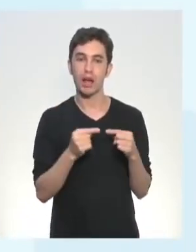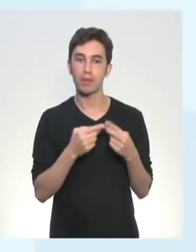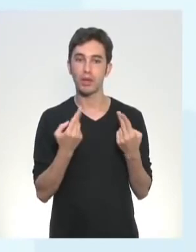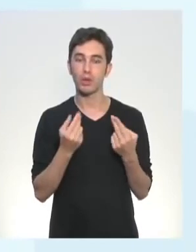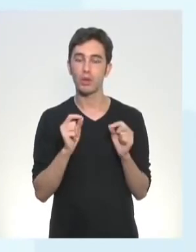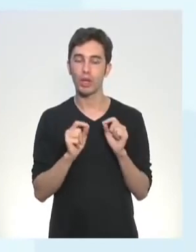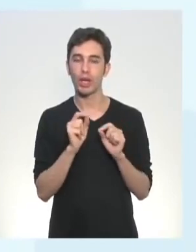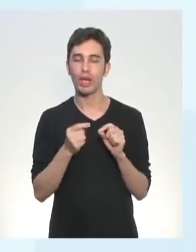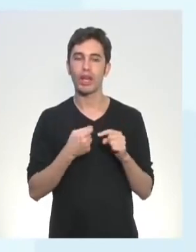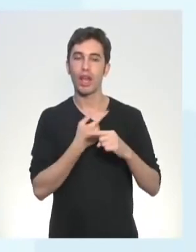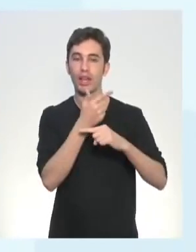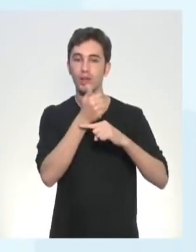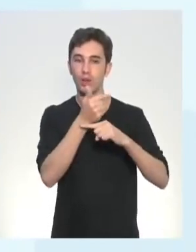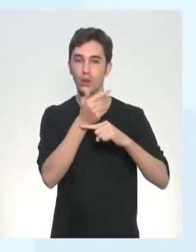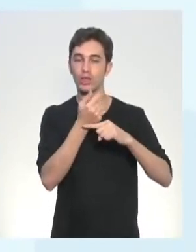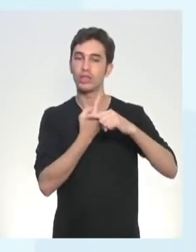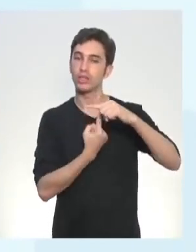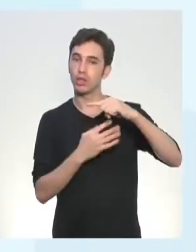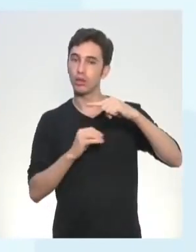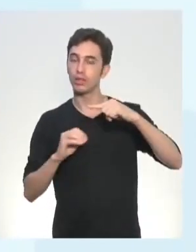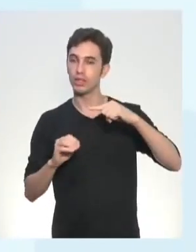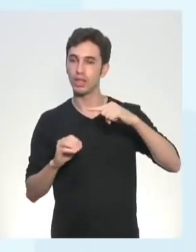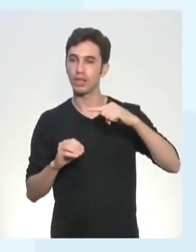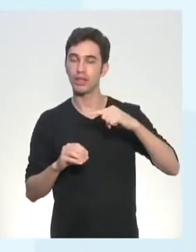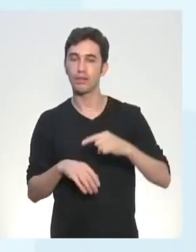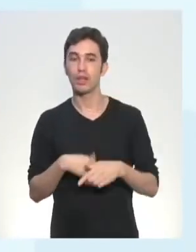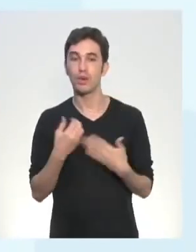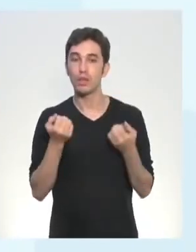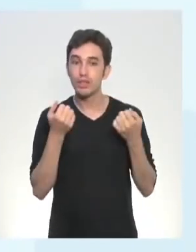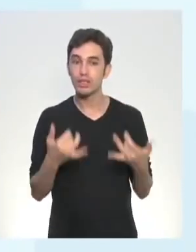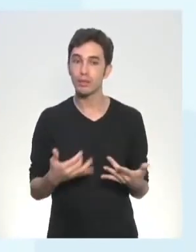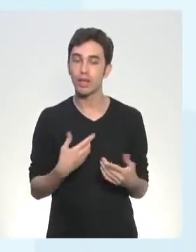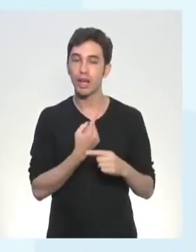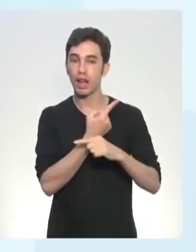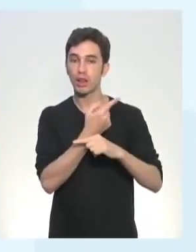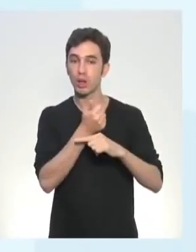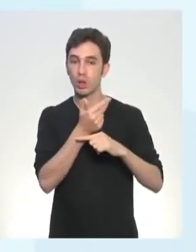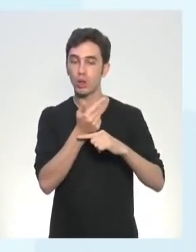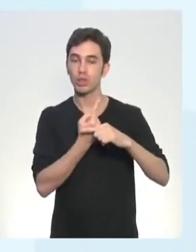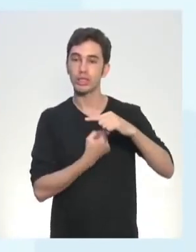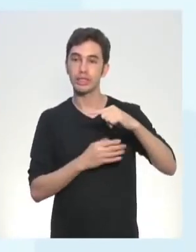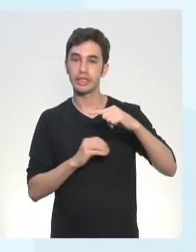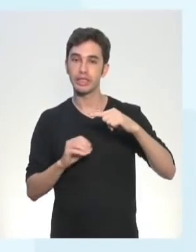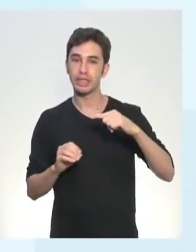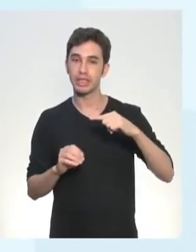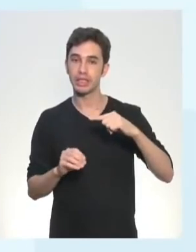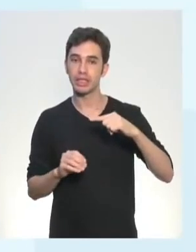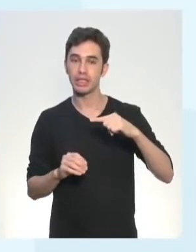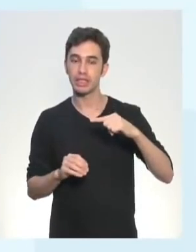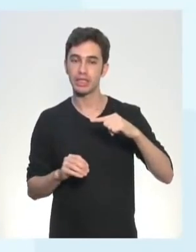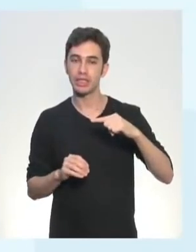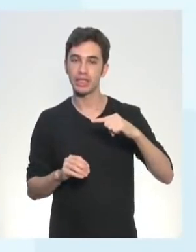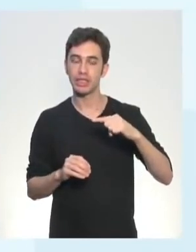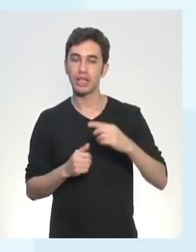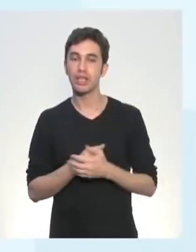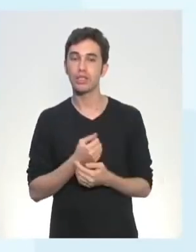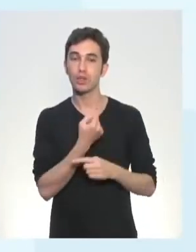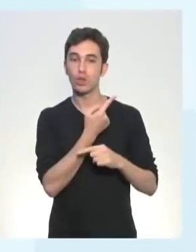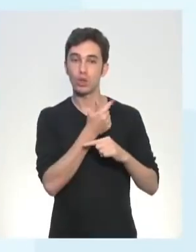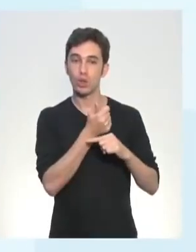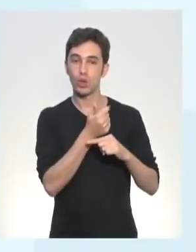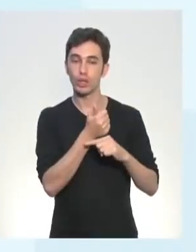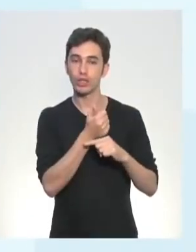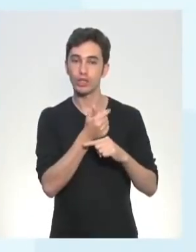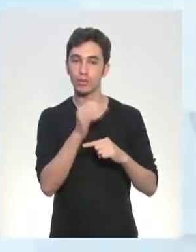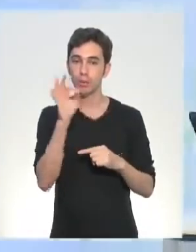sobre 100. Tudo bem, até aí tudo bem. Quando a gente fala 12% de 300, a gente está calculando uma fração de